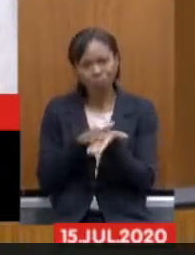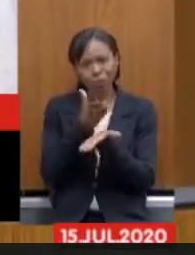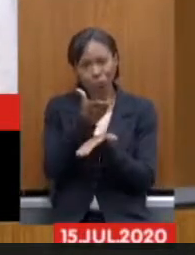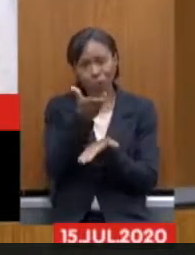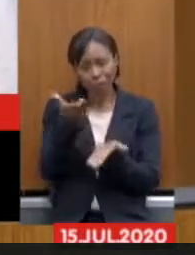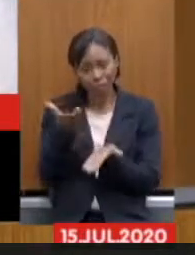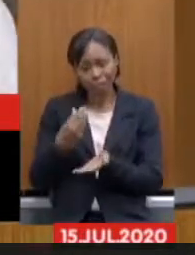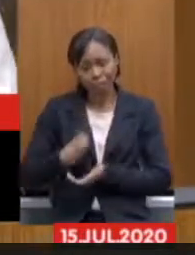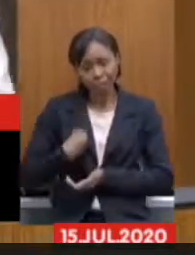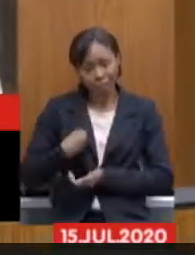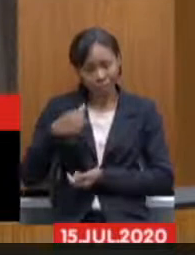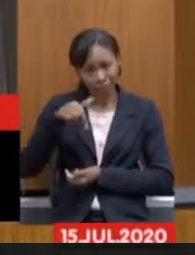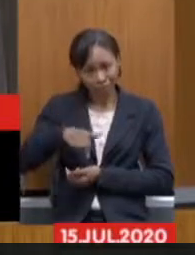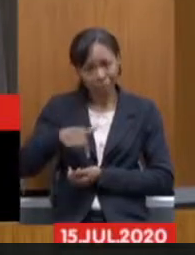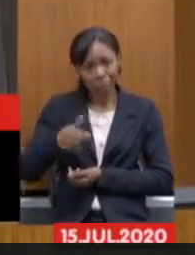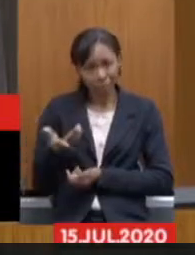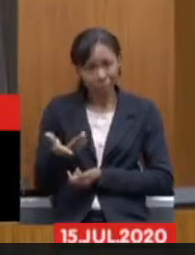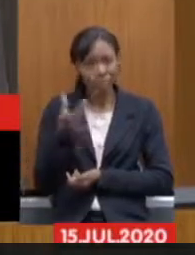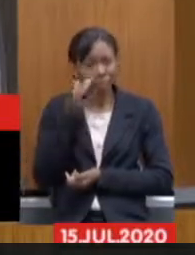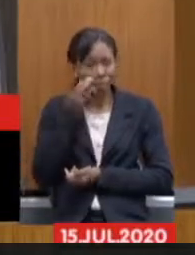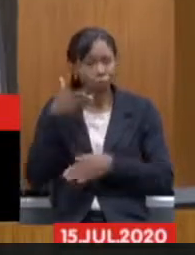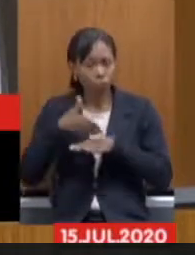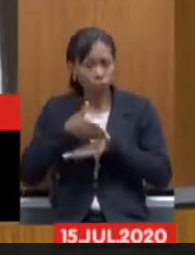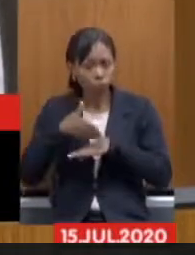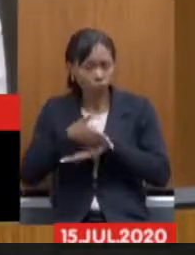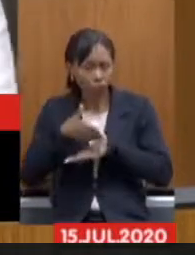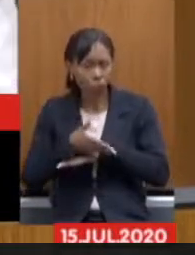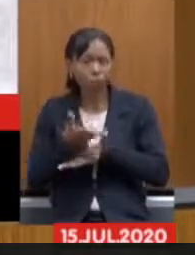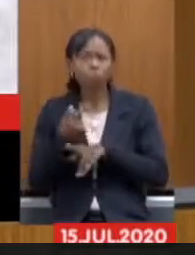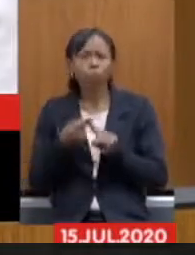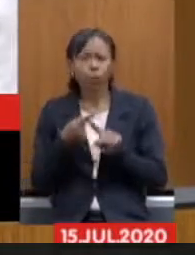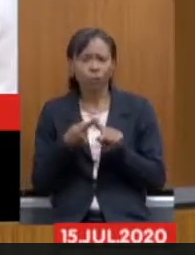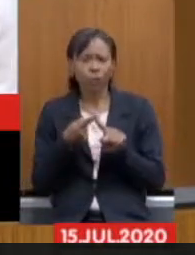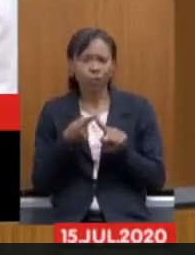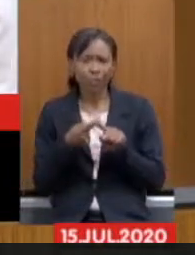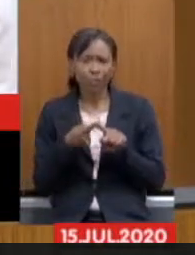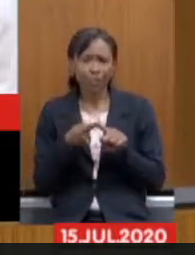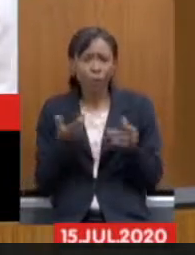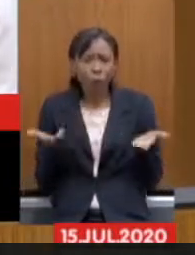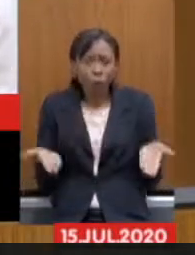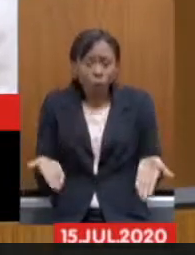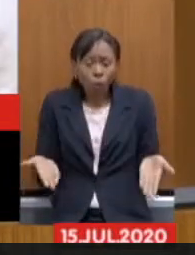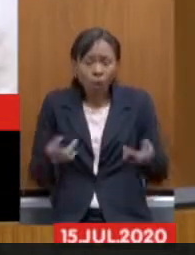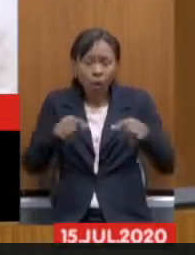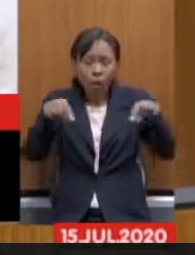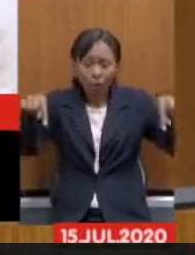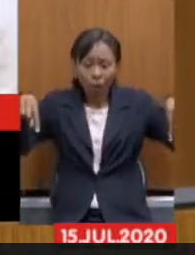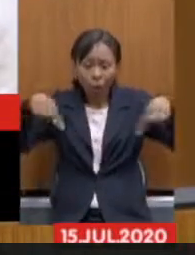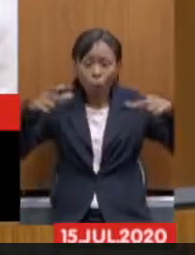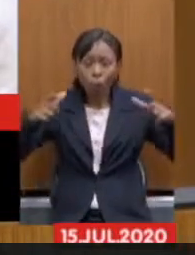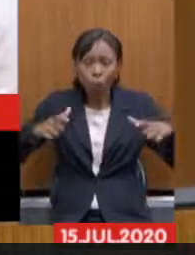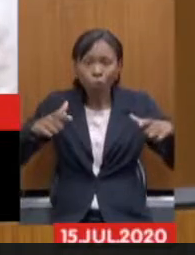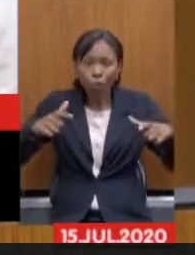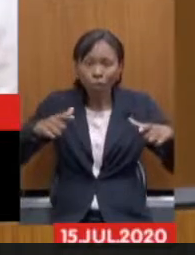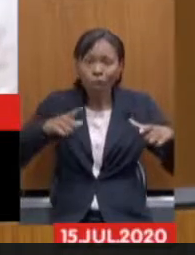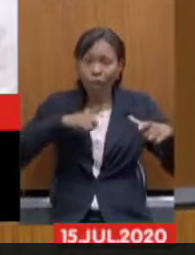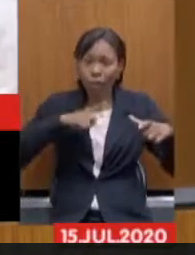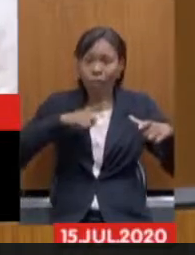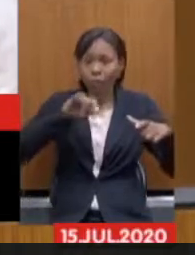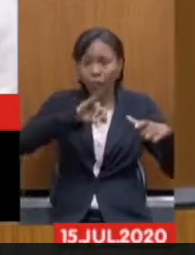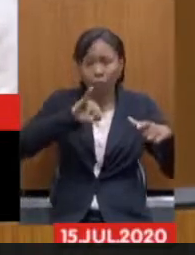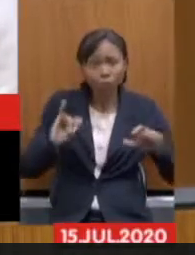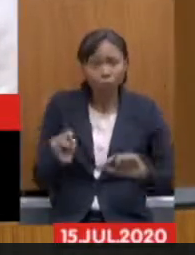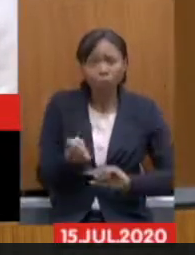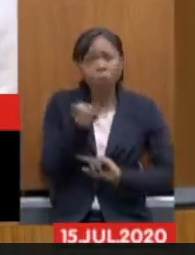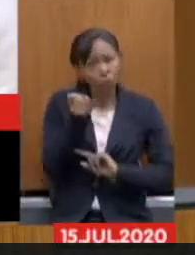estarem aqui participando mesmo assim porque porque se é esse o espaço que a gente tem que pelo menos